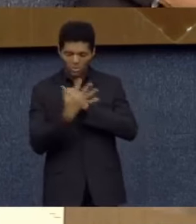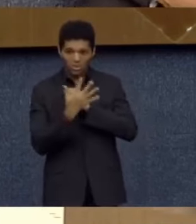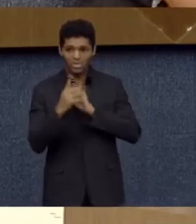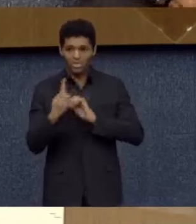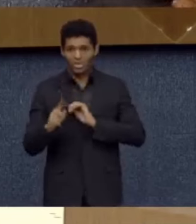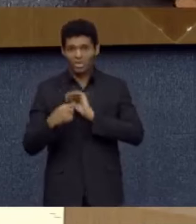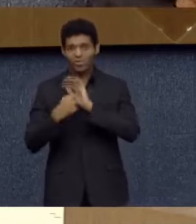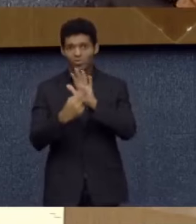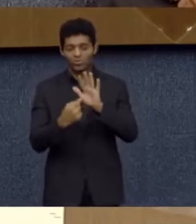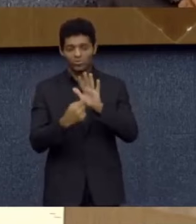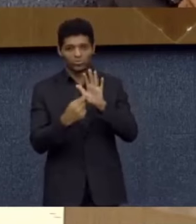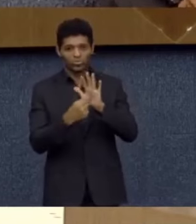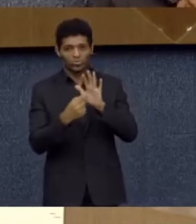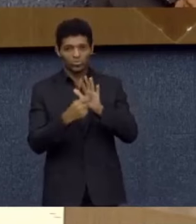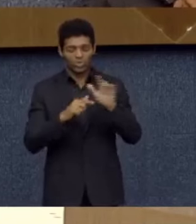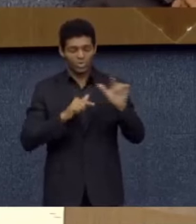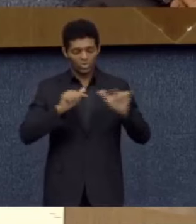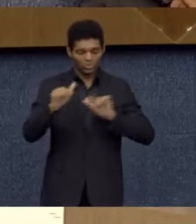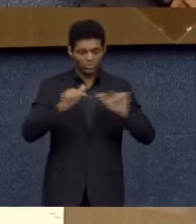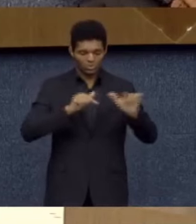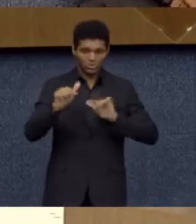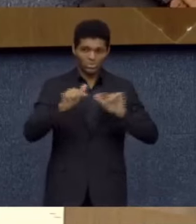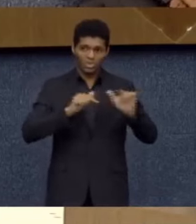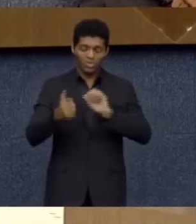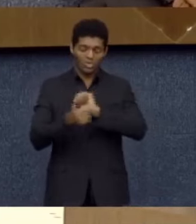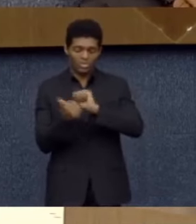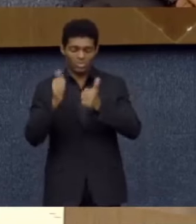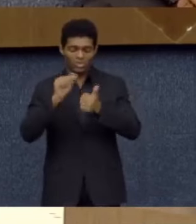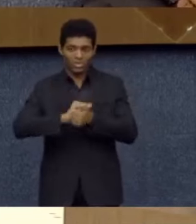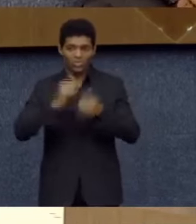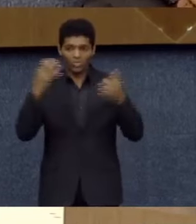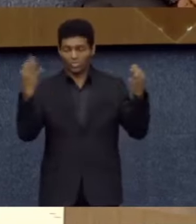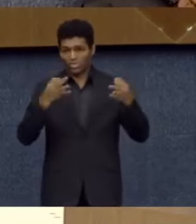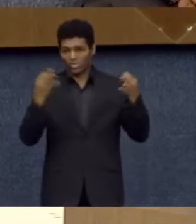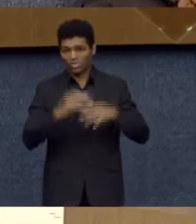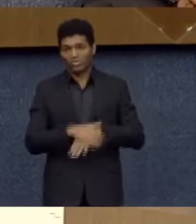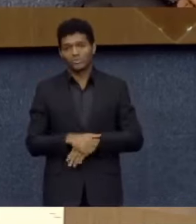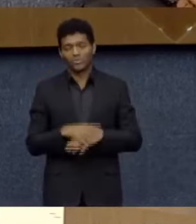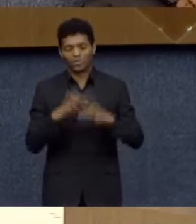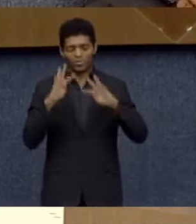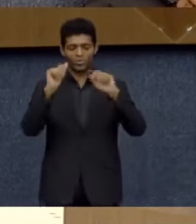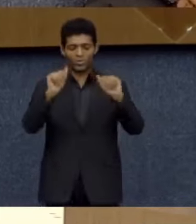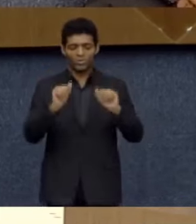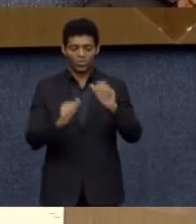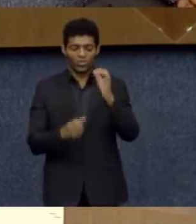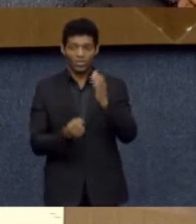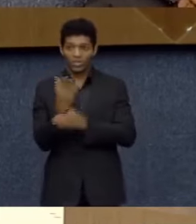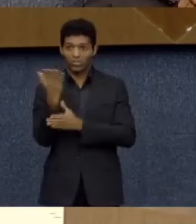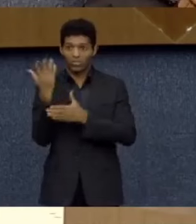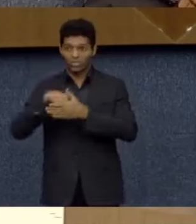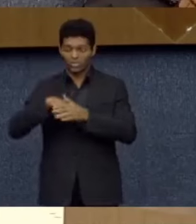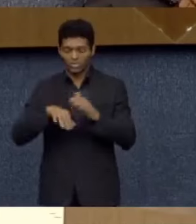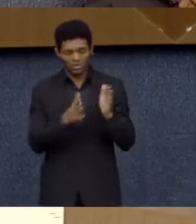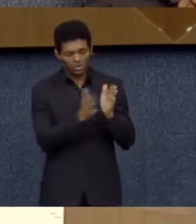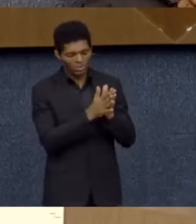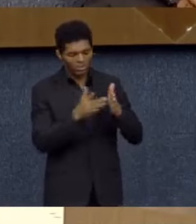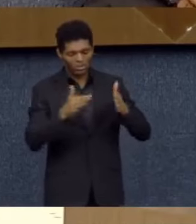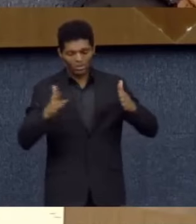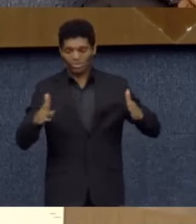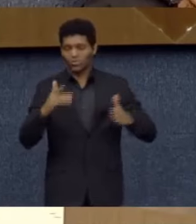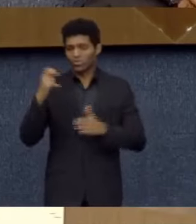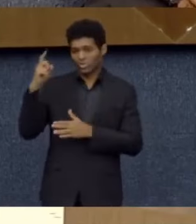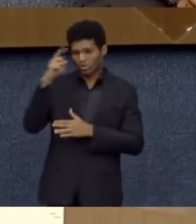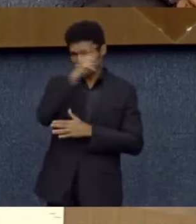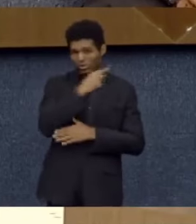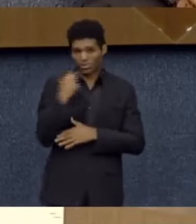de adaptação, solidariedade, como ela mesma citou, tudo que foi feito nesse período tão difícil que nós vivemos,